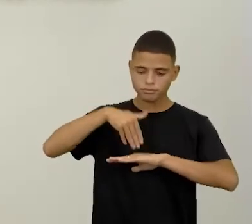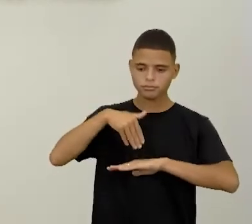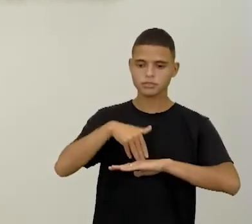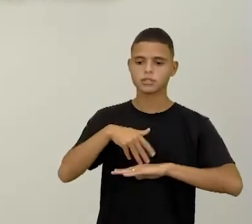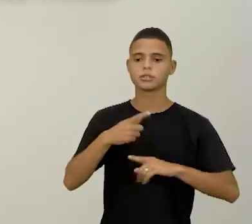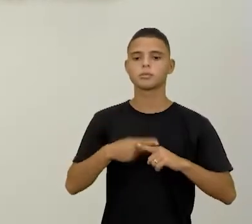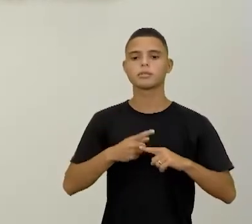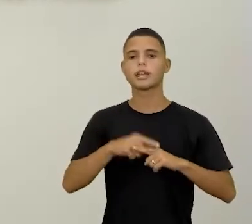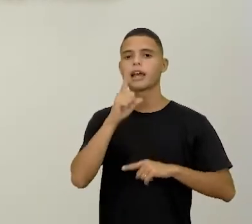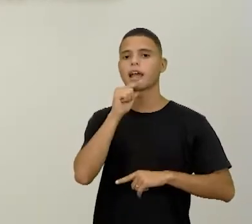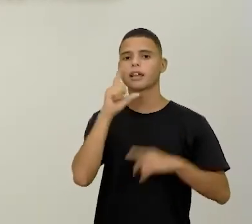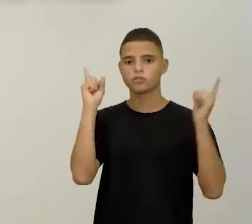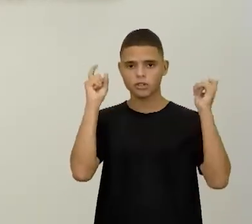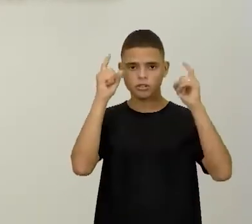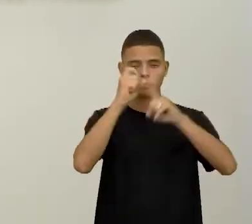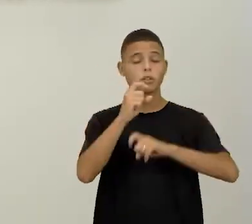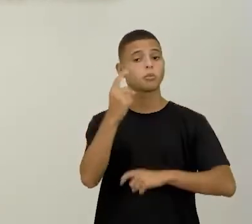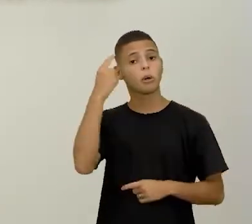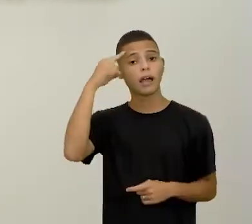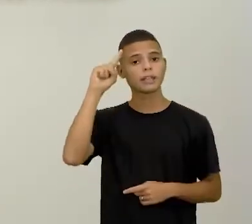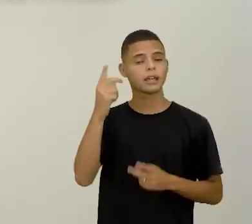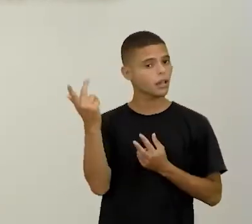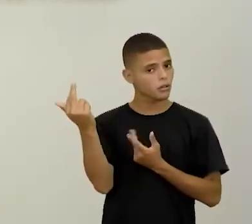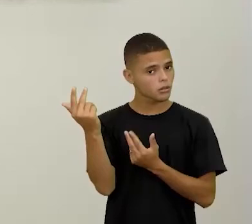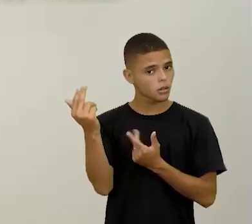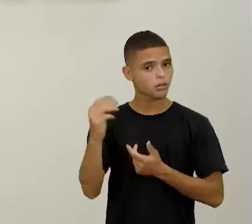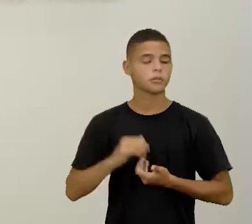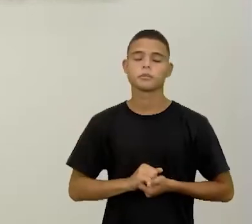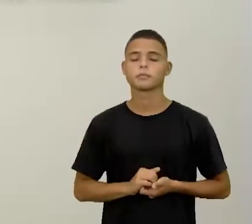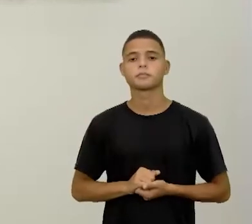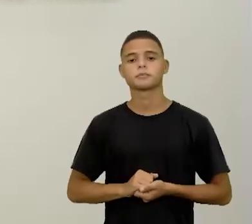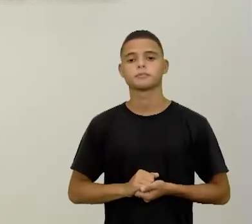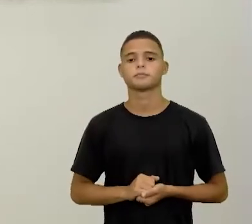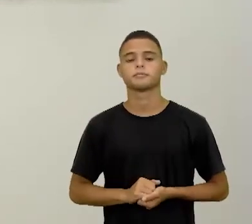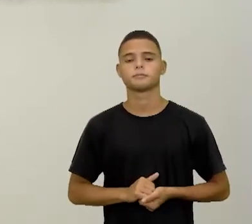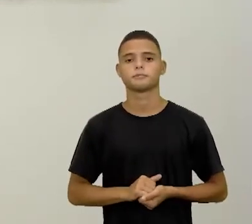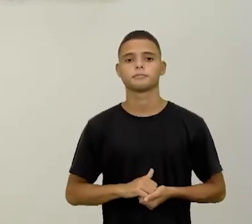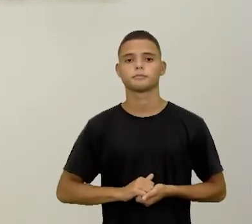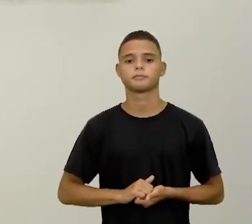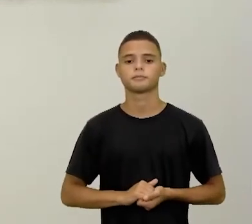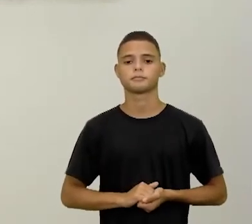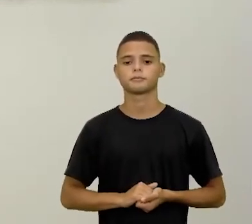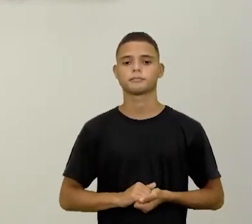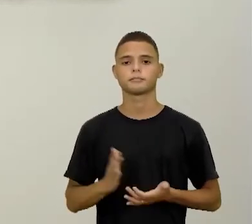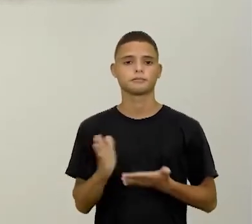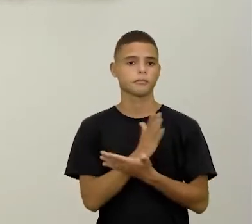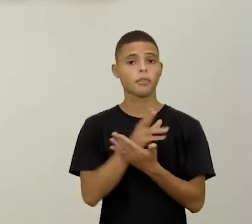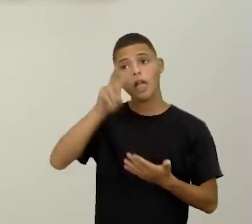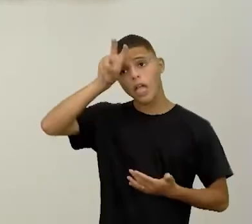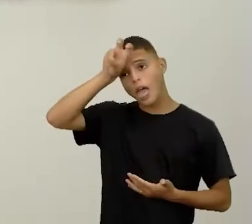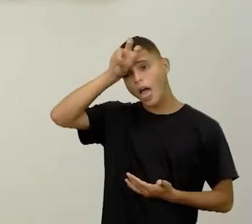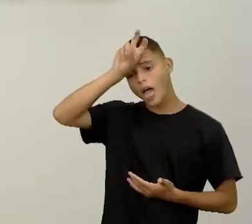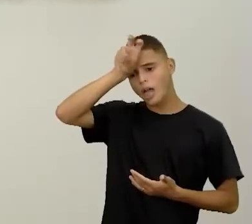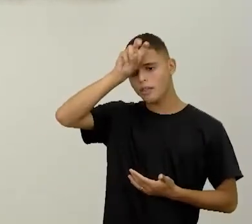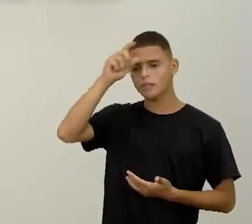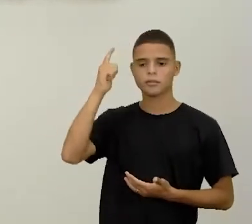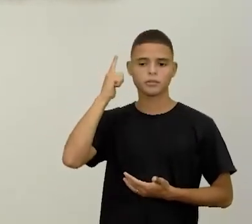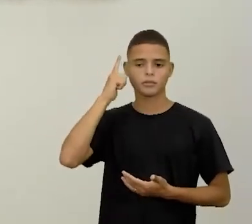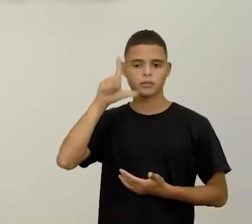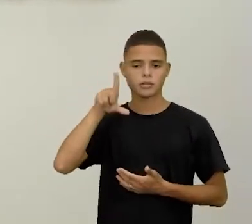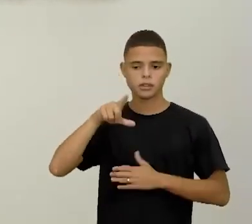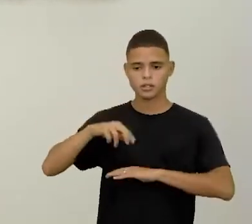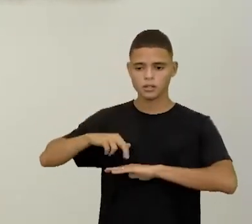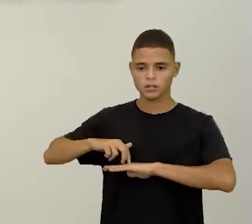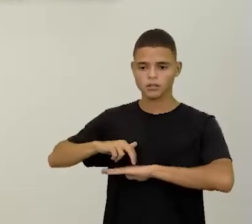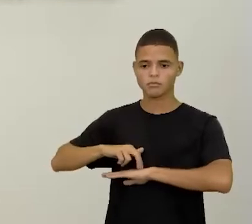água é difícil. E a mesma ideia que faz os insetos conseguirem andar por cima da